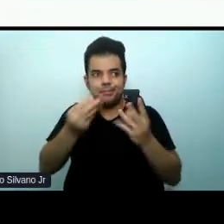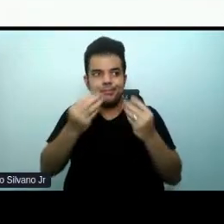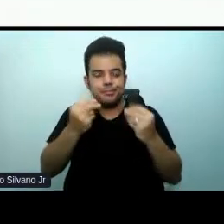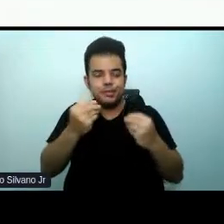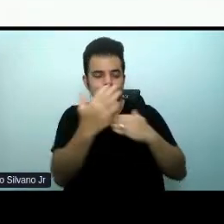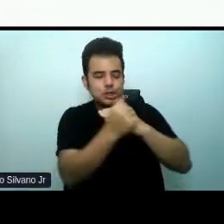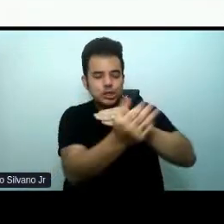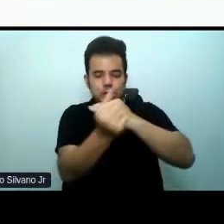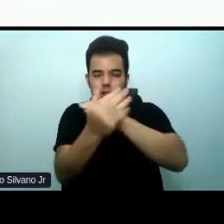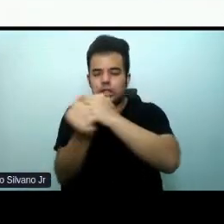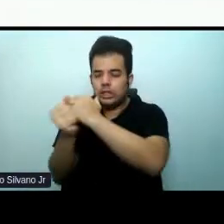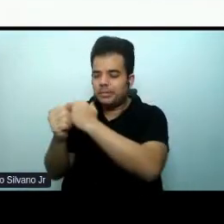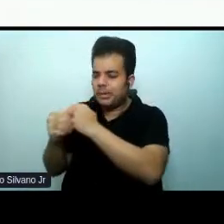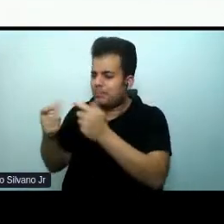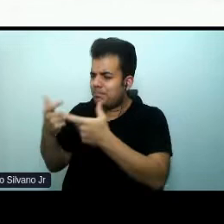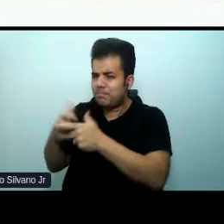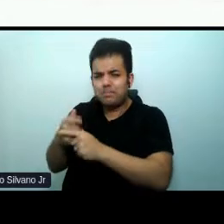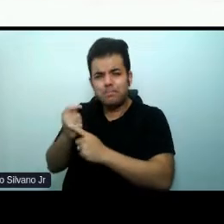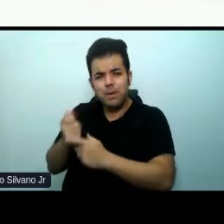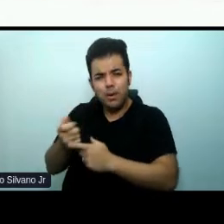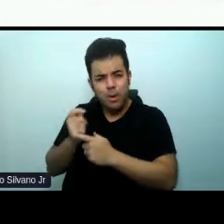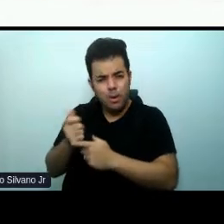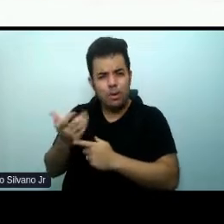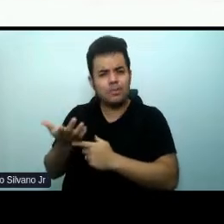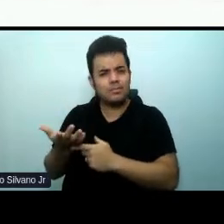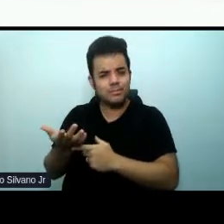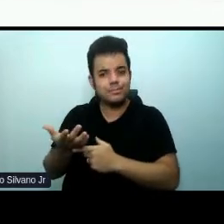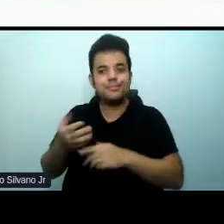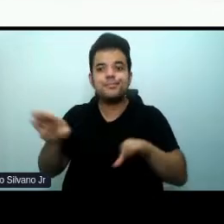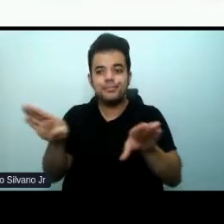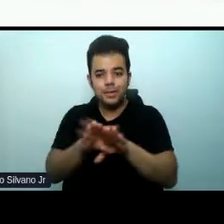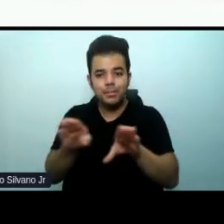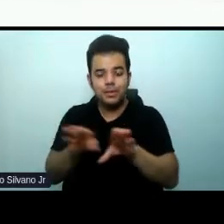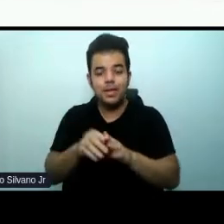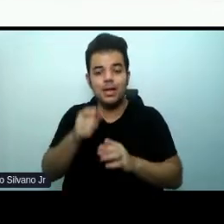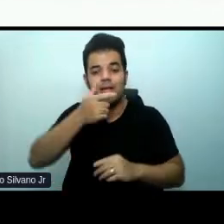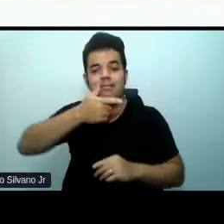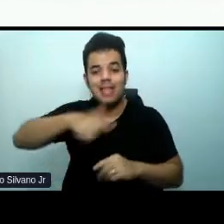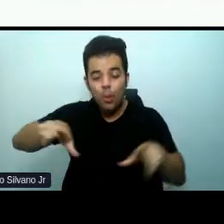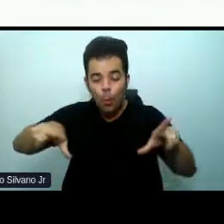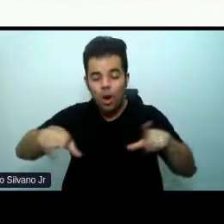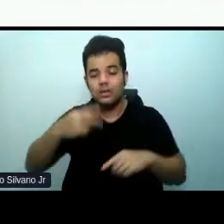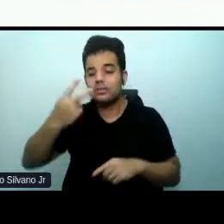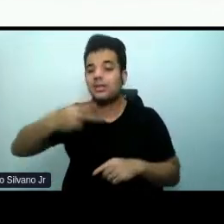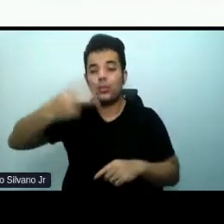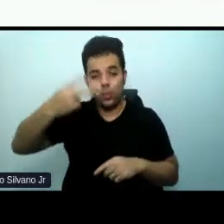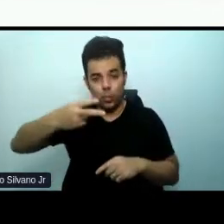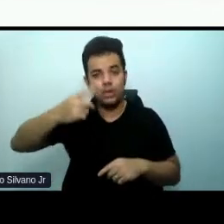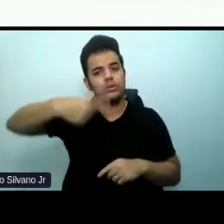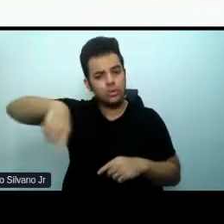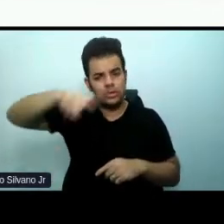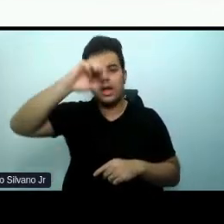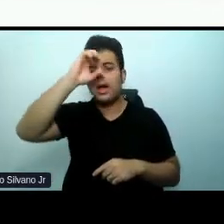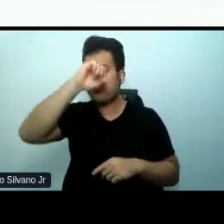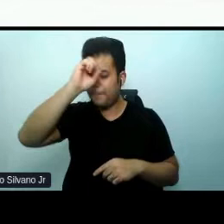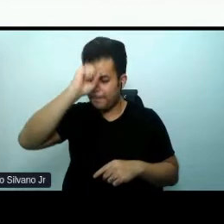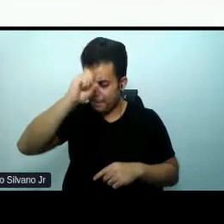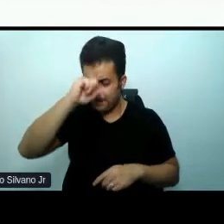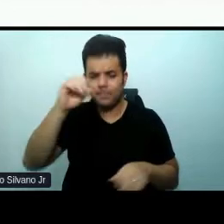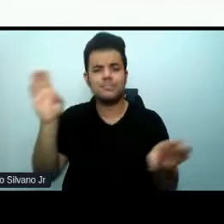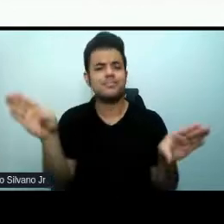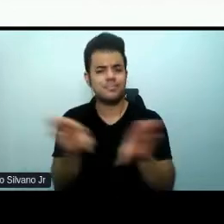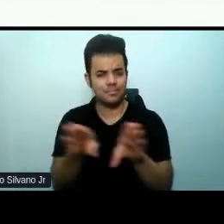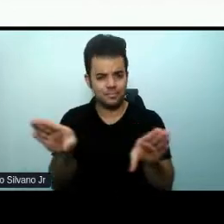poucos profissionais. E a nossa segunda língua oficial, né? Acho que a gente deveria aprender, como